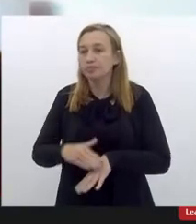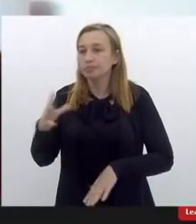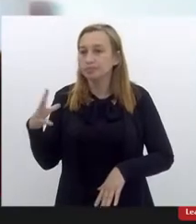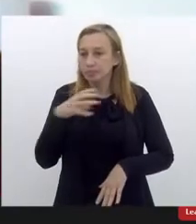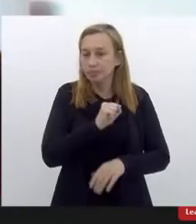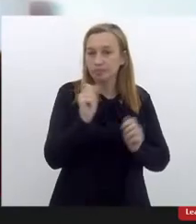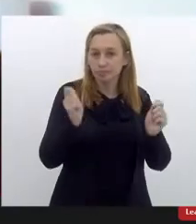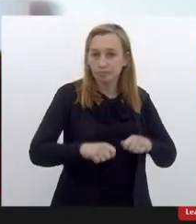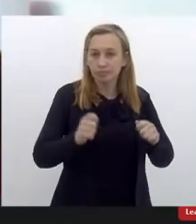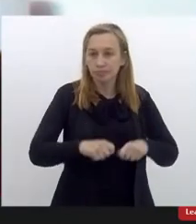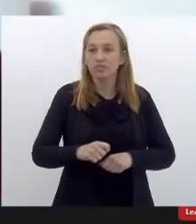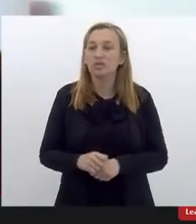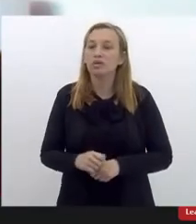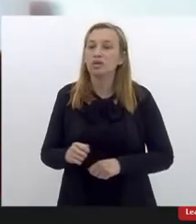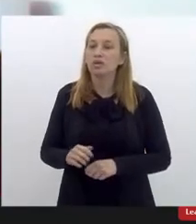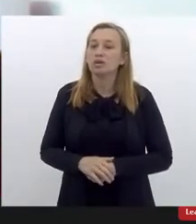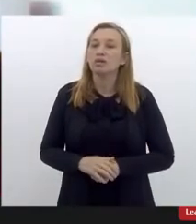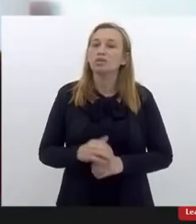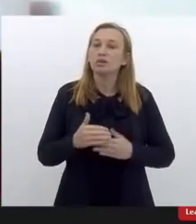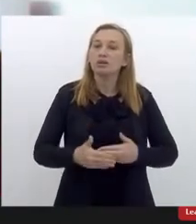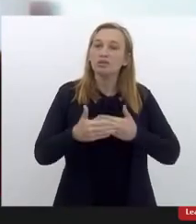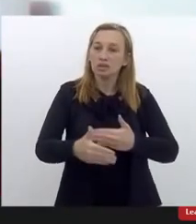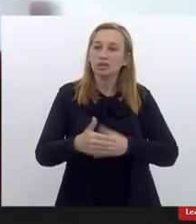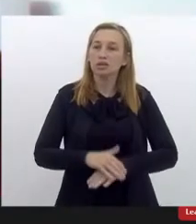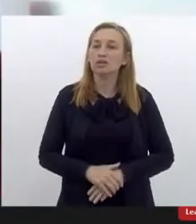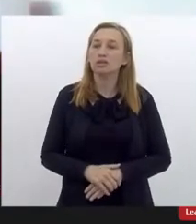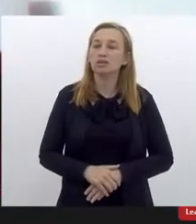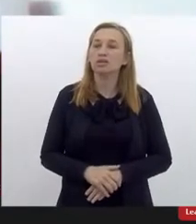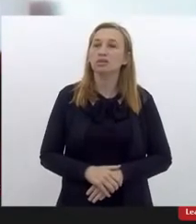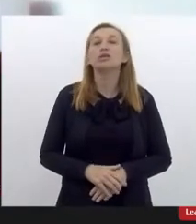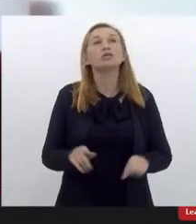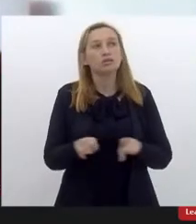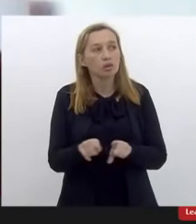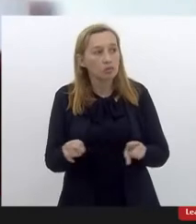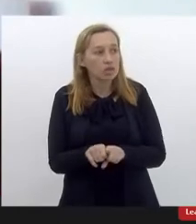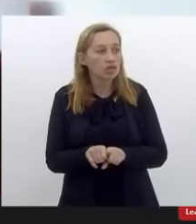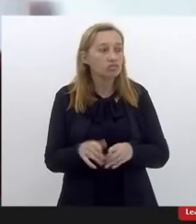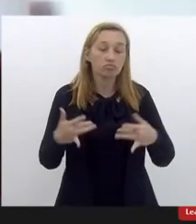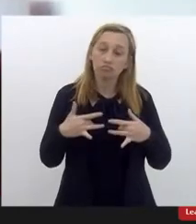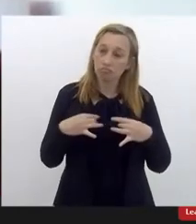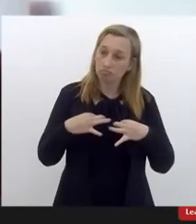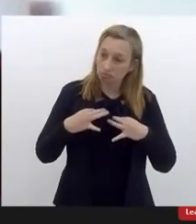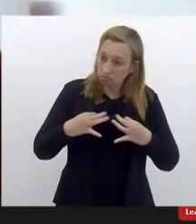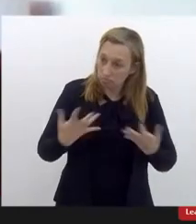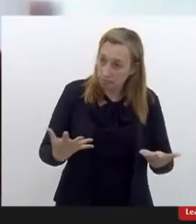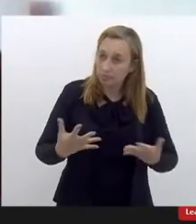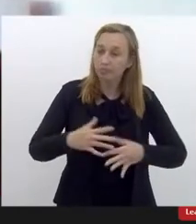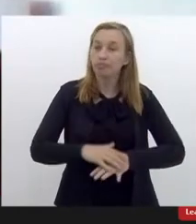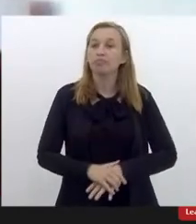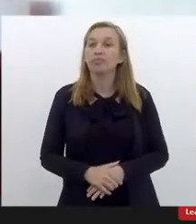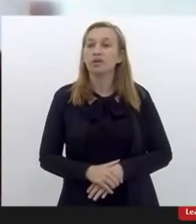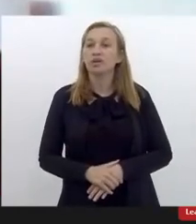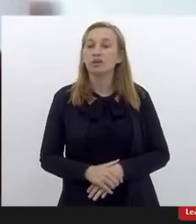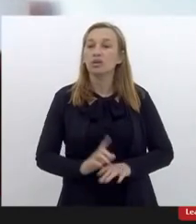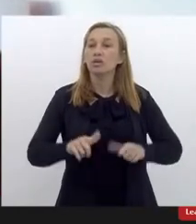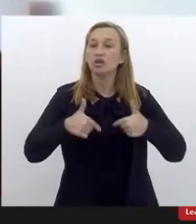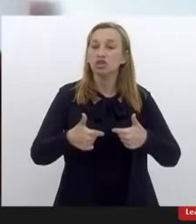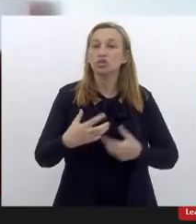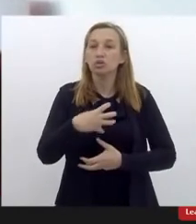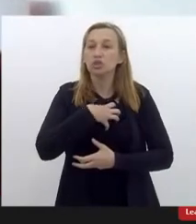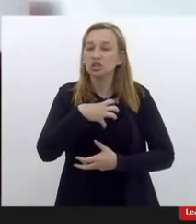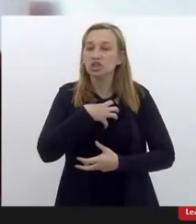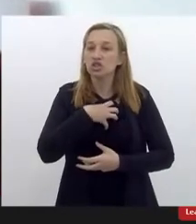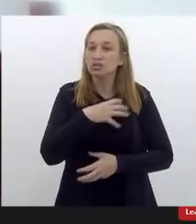possível, né, para que a gente possa avançar. Assim como a gente também está à disposição para atuar no sentido